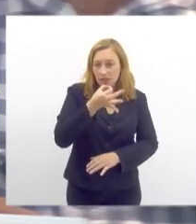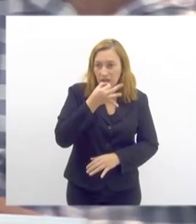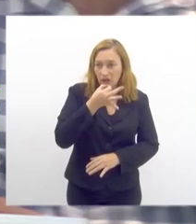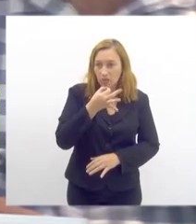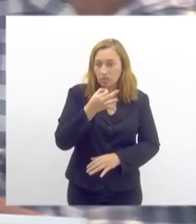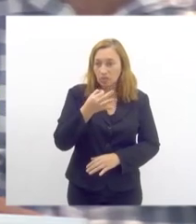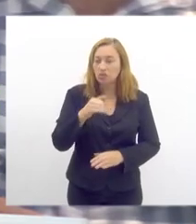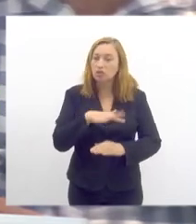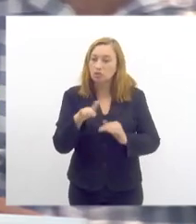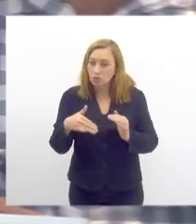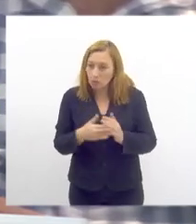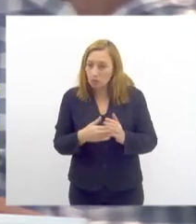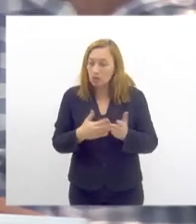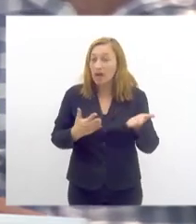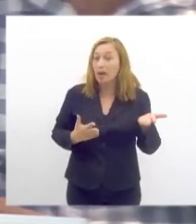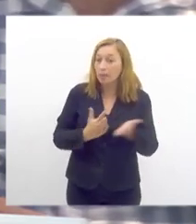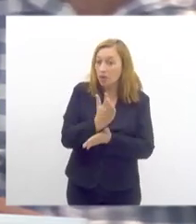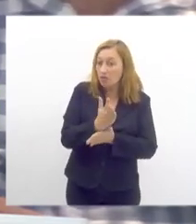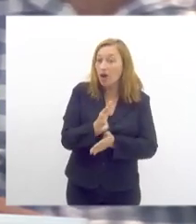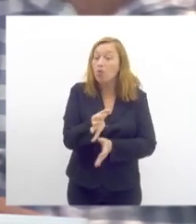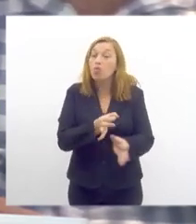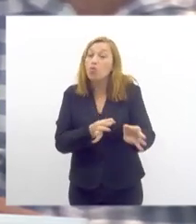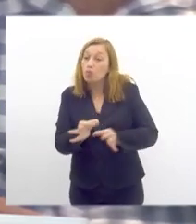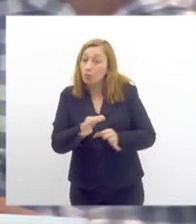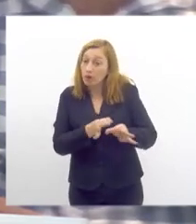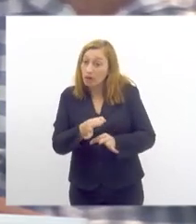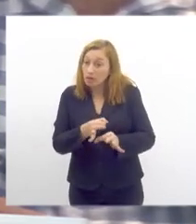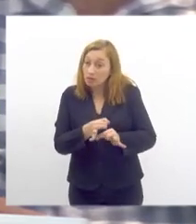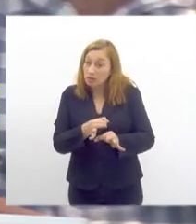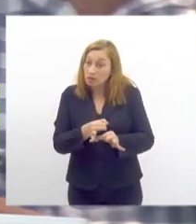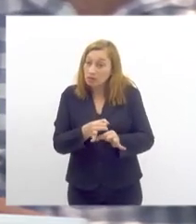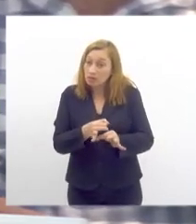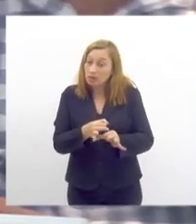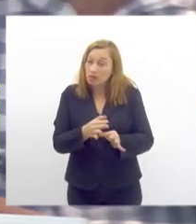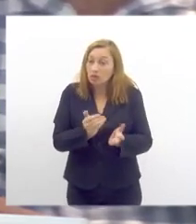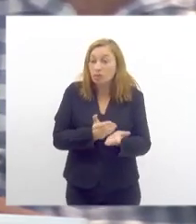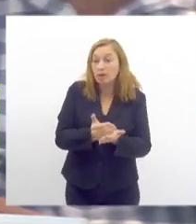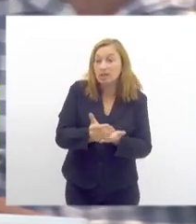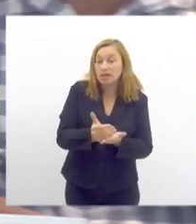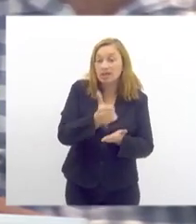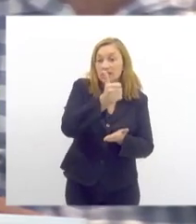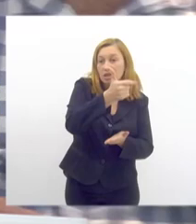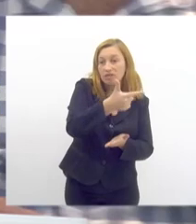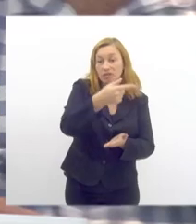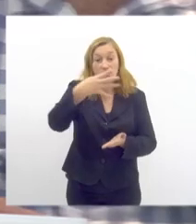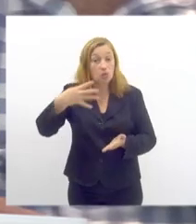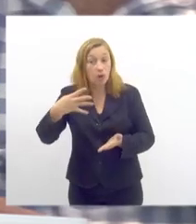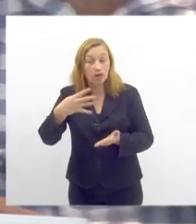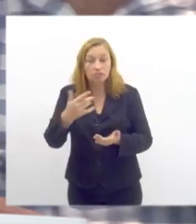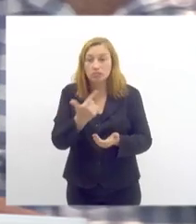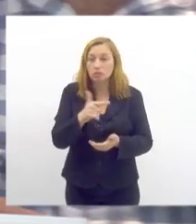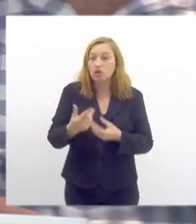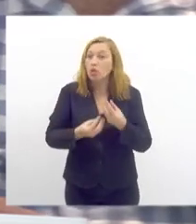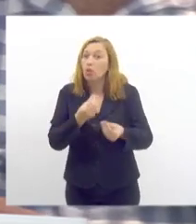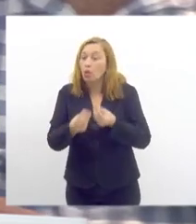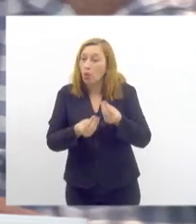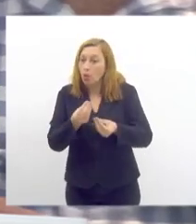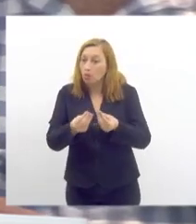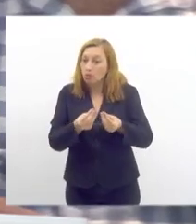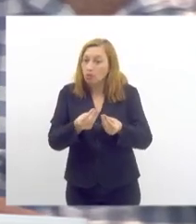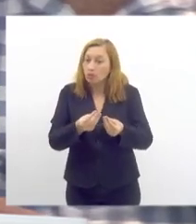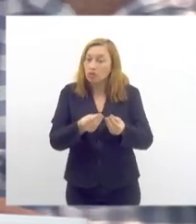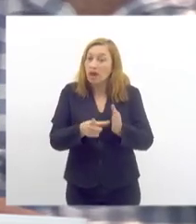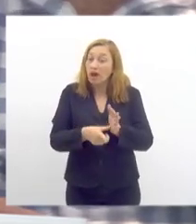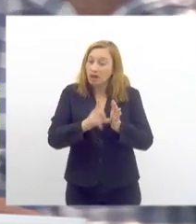que era o KDM, era que a gente aprovasse o plano e seus efeitos começassem a valer em 24, porque não havia condições de você